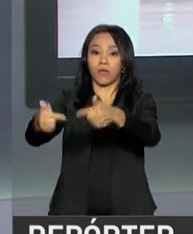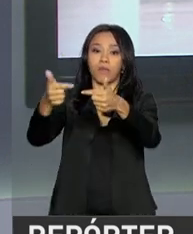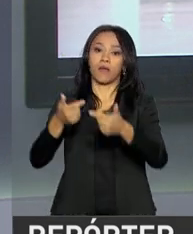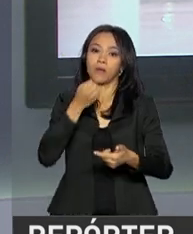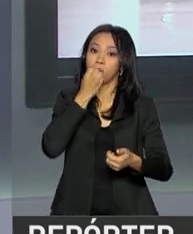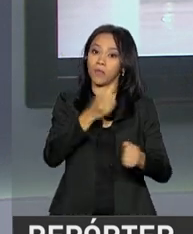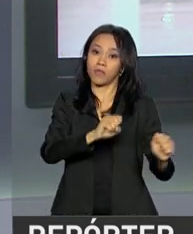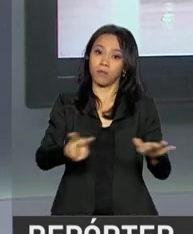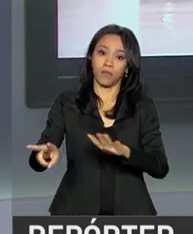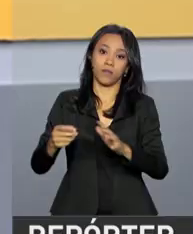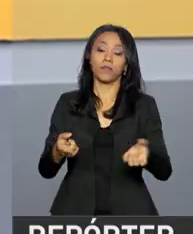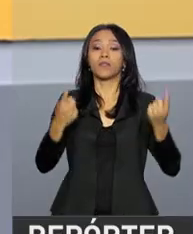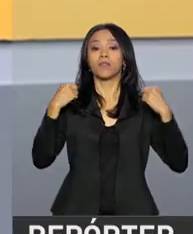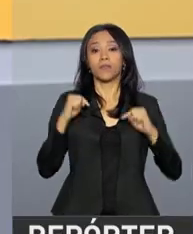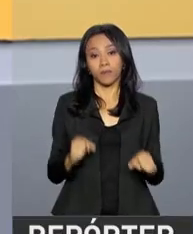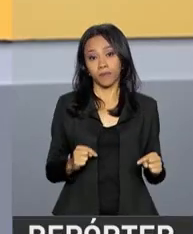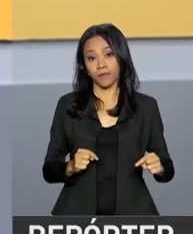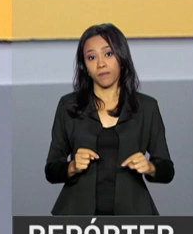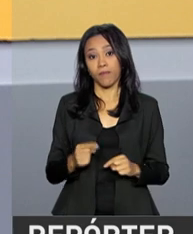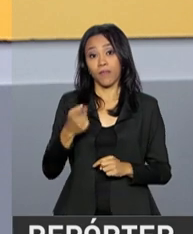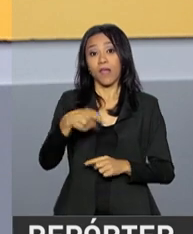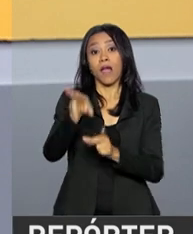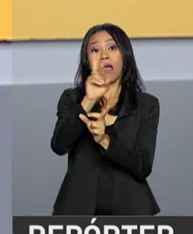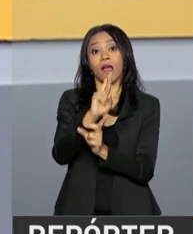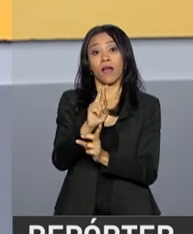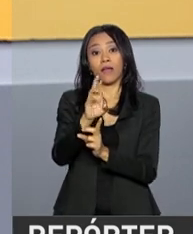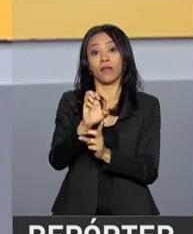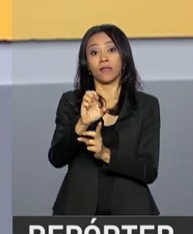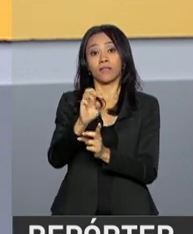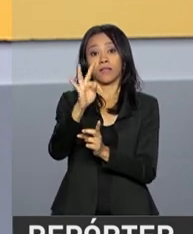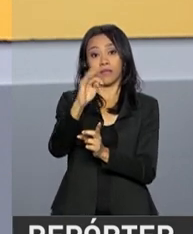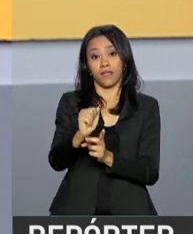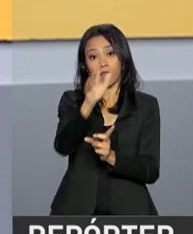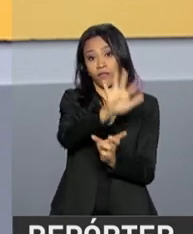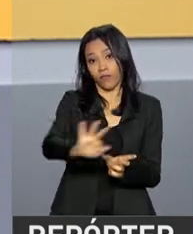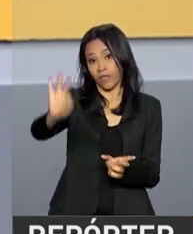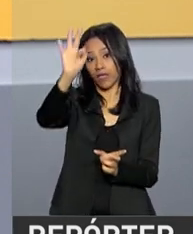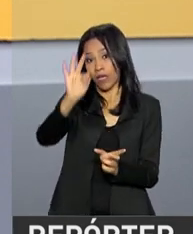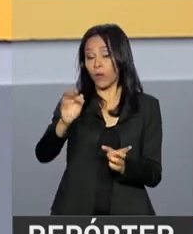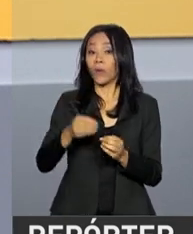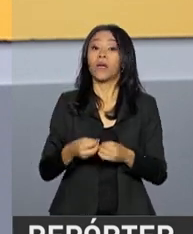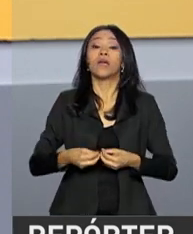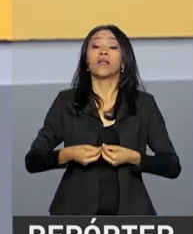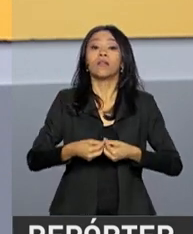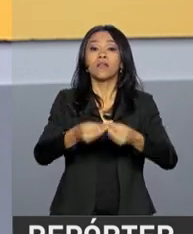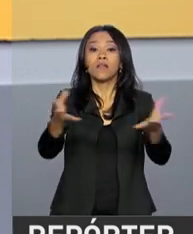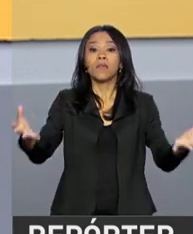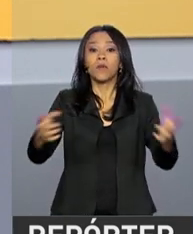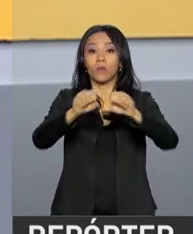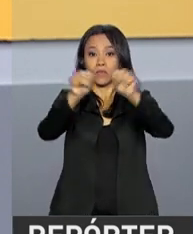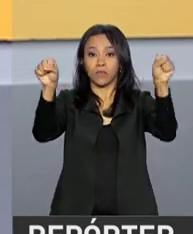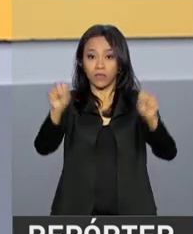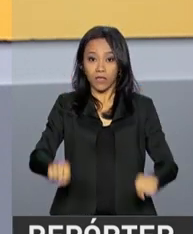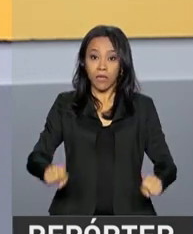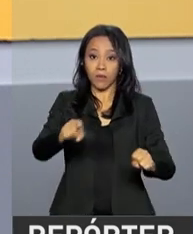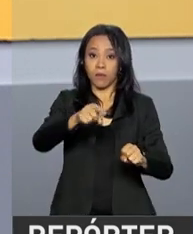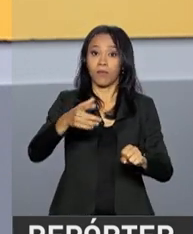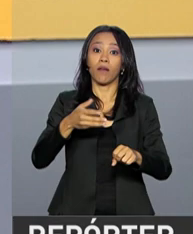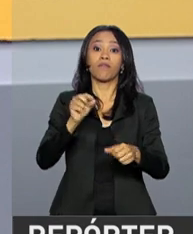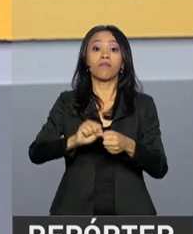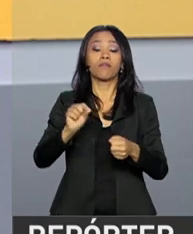boa semana para você a receita federal liberou o programa para fazer a declaração do imposto de renda pessoa física